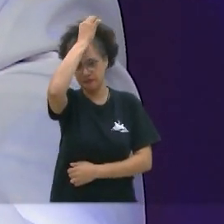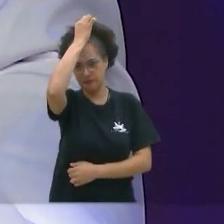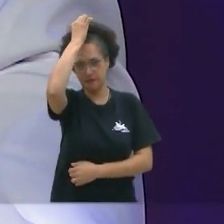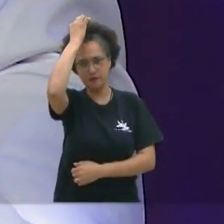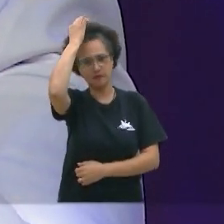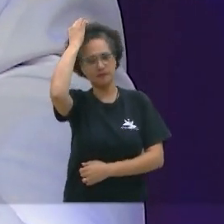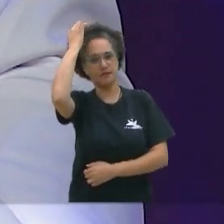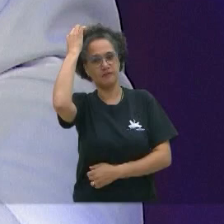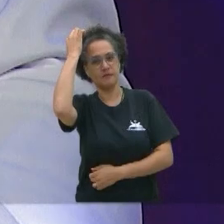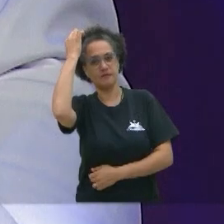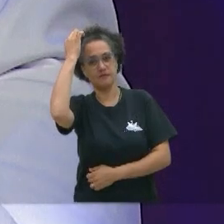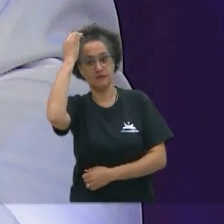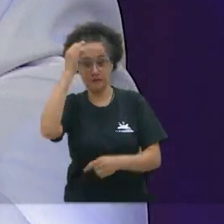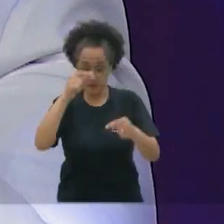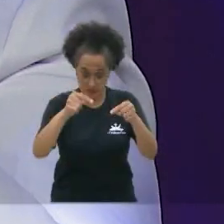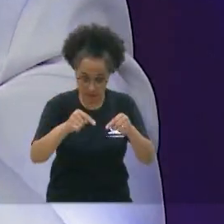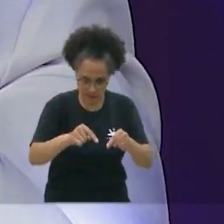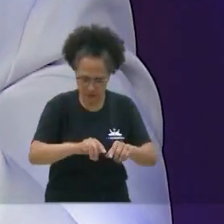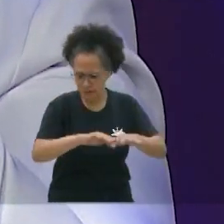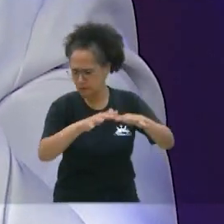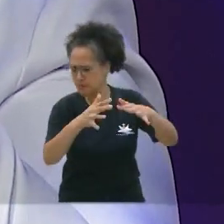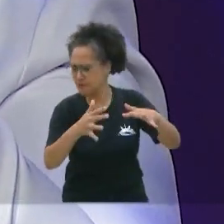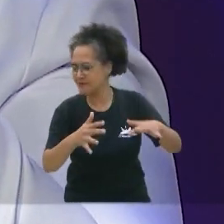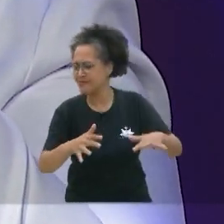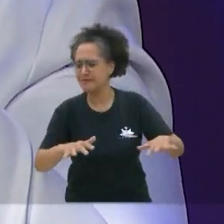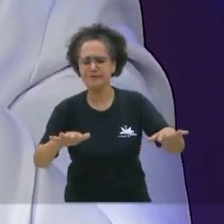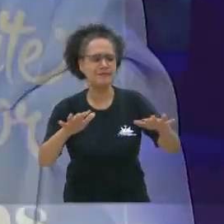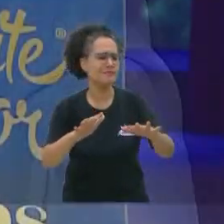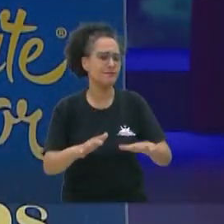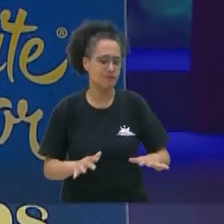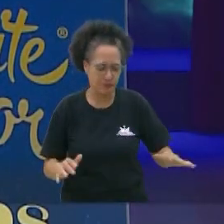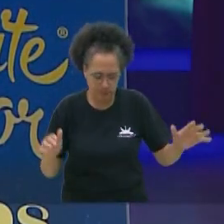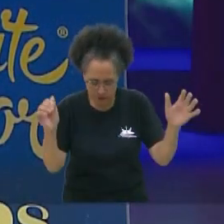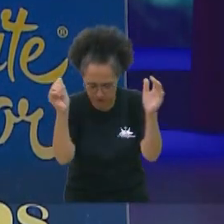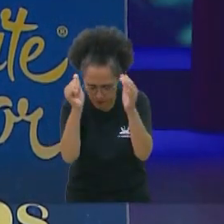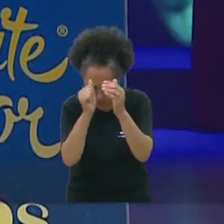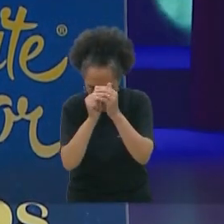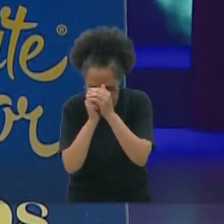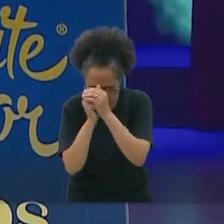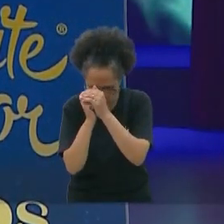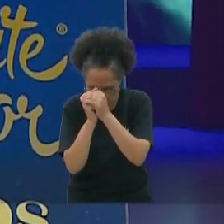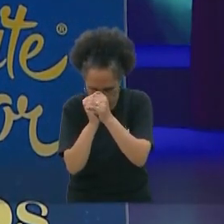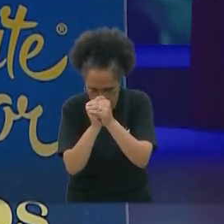e ali adorarei, e ali